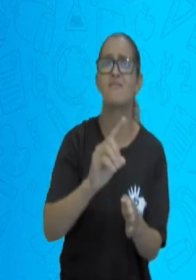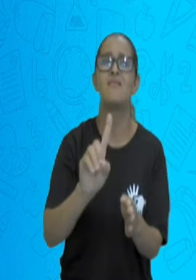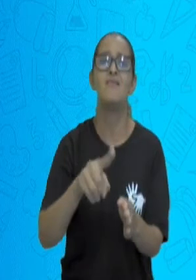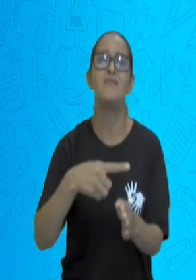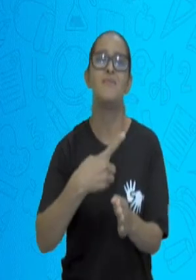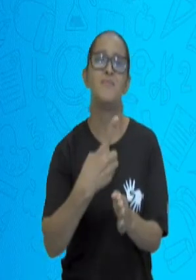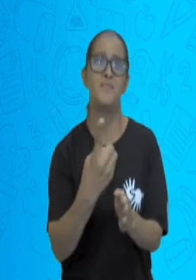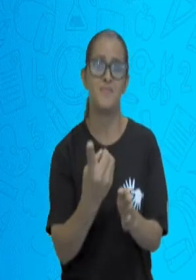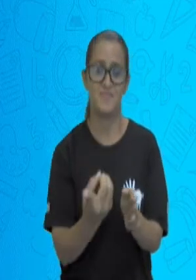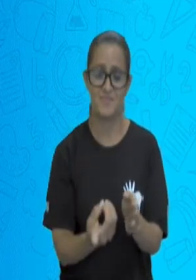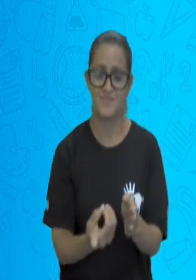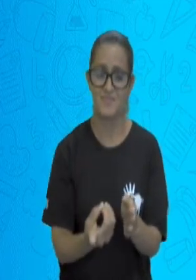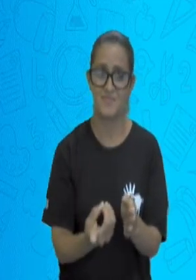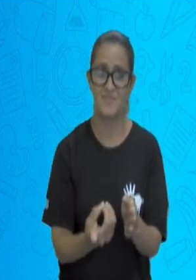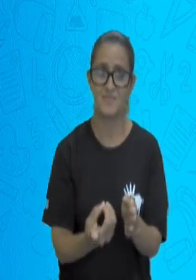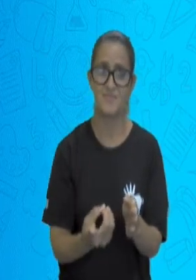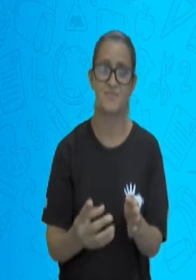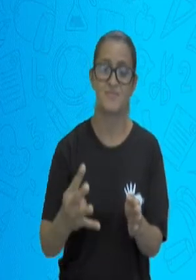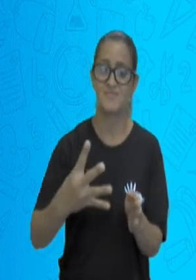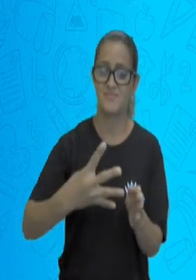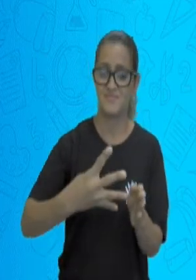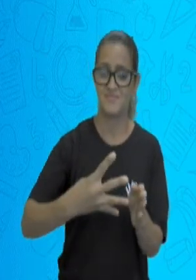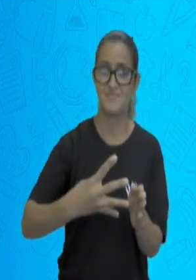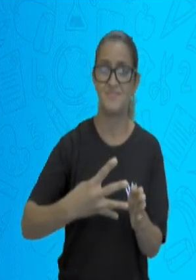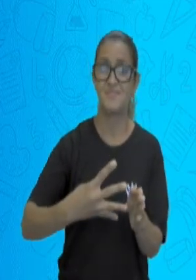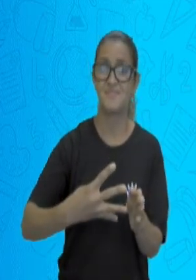34. E o sucessor